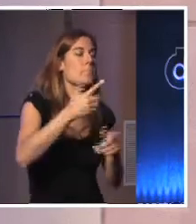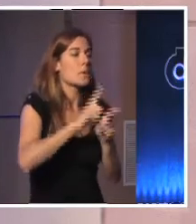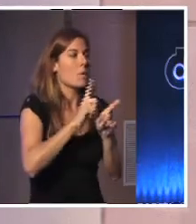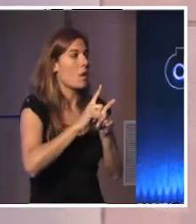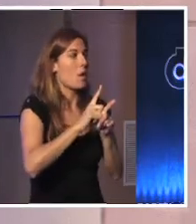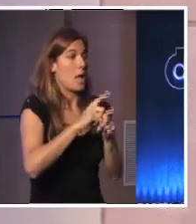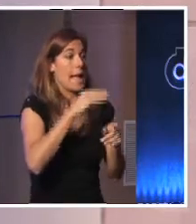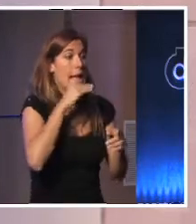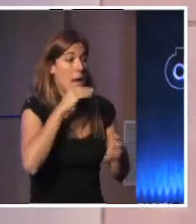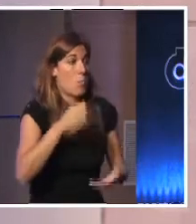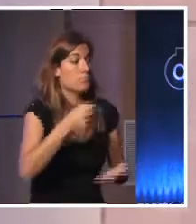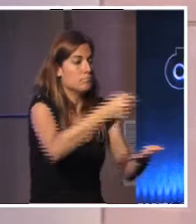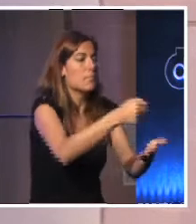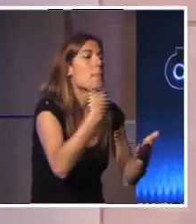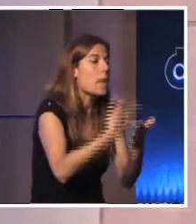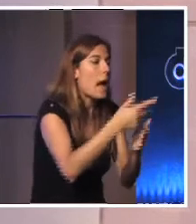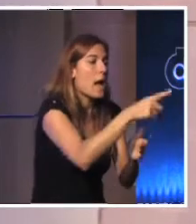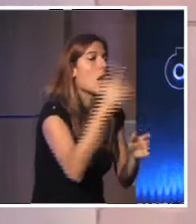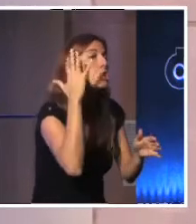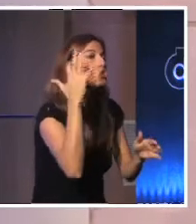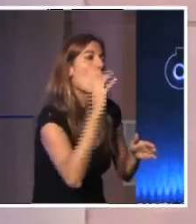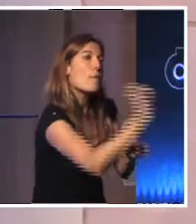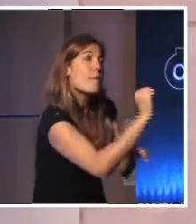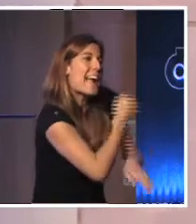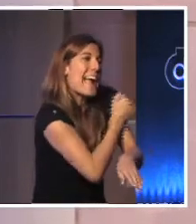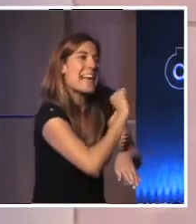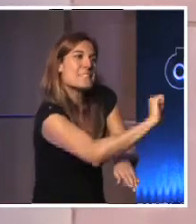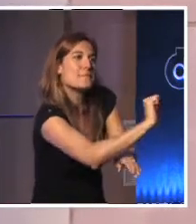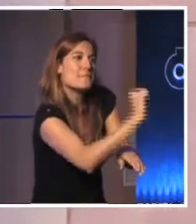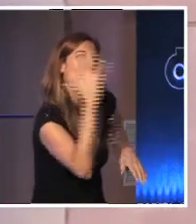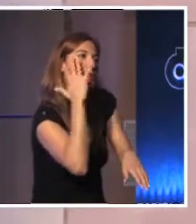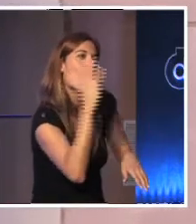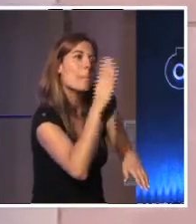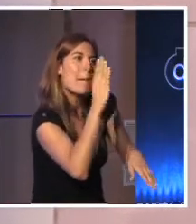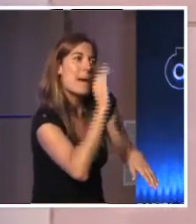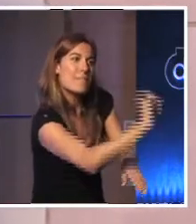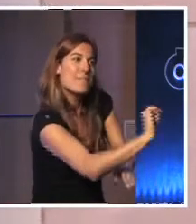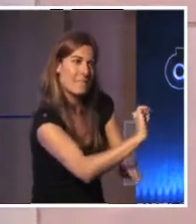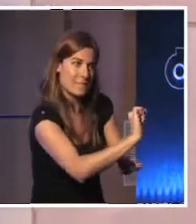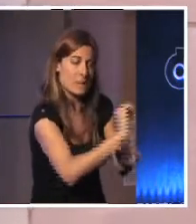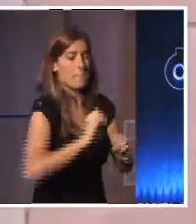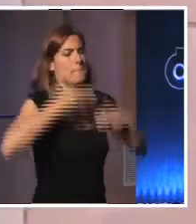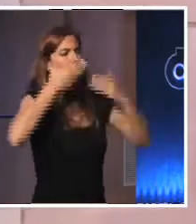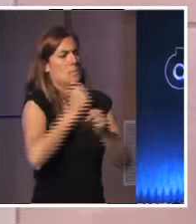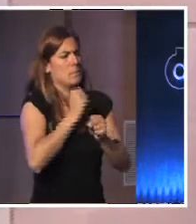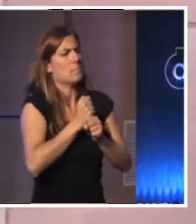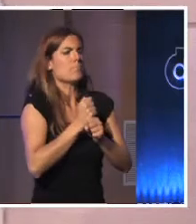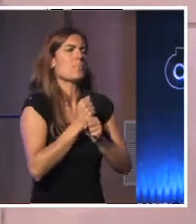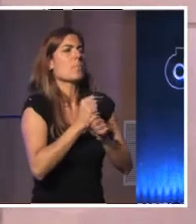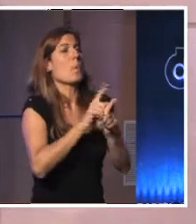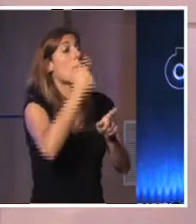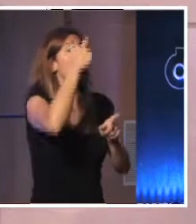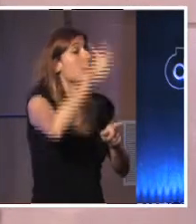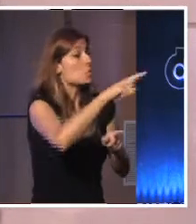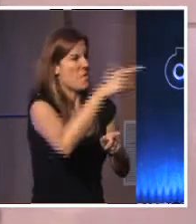colocar o cão a responder aos sons daquela casa. Normalmente, quando se inicia o trabalho, havendo já um utente previsto